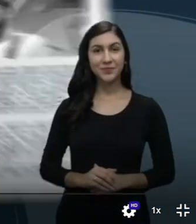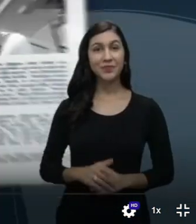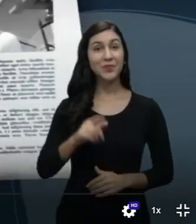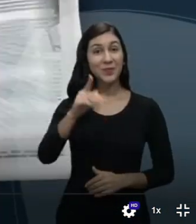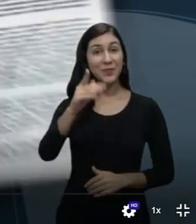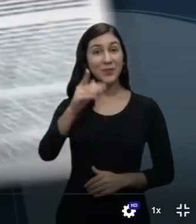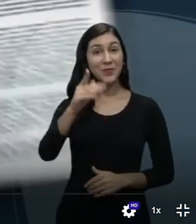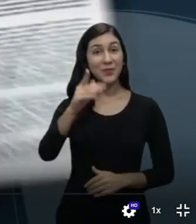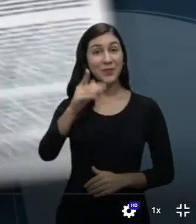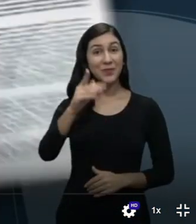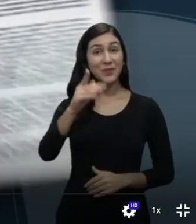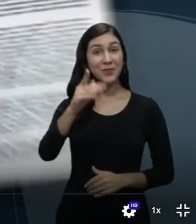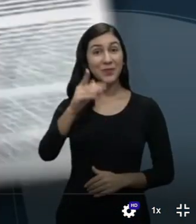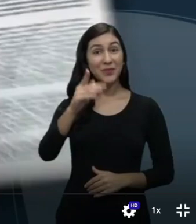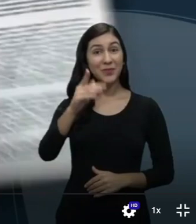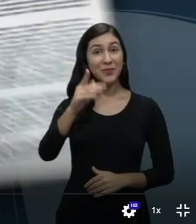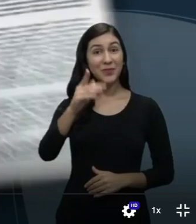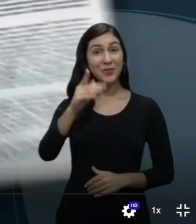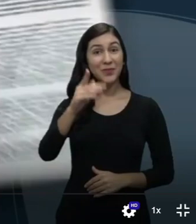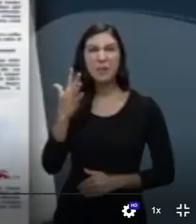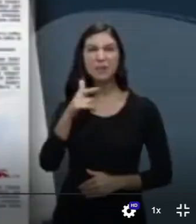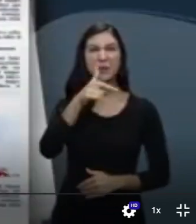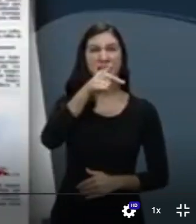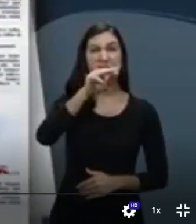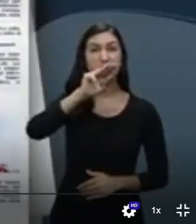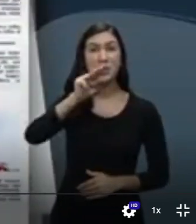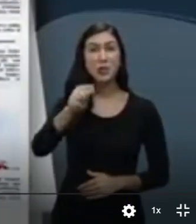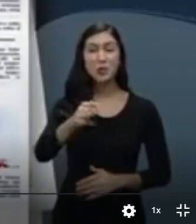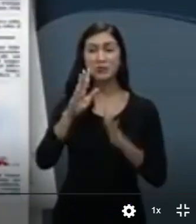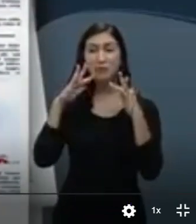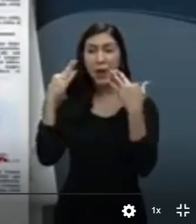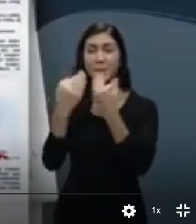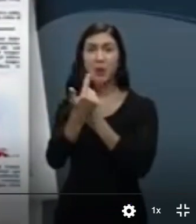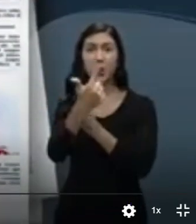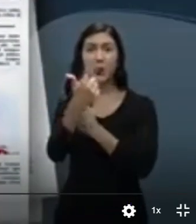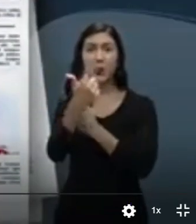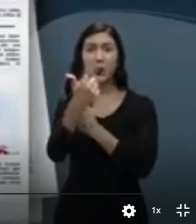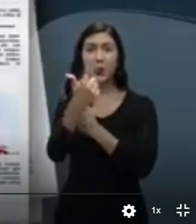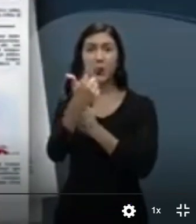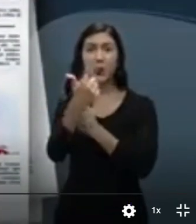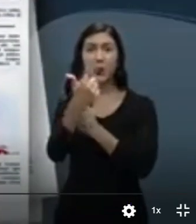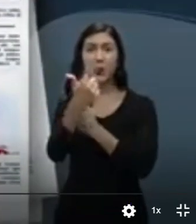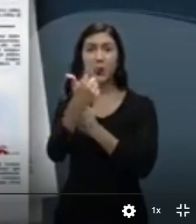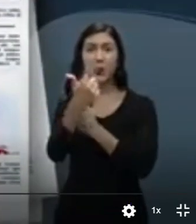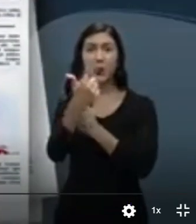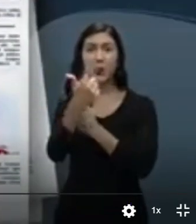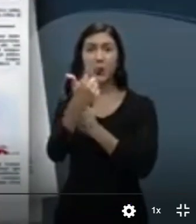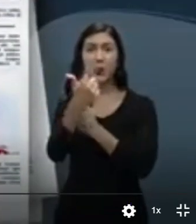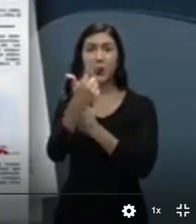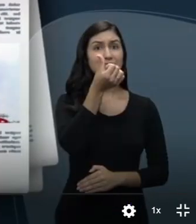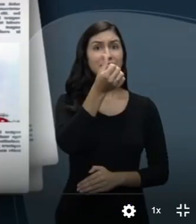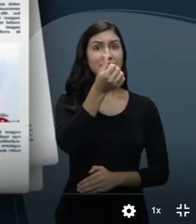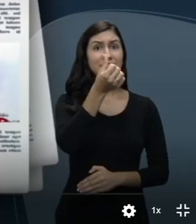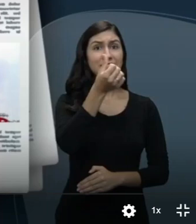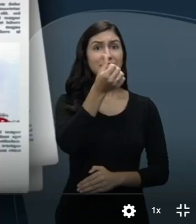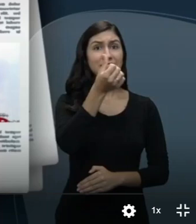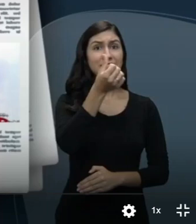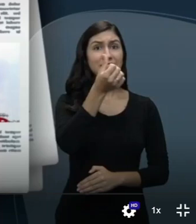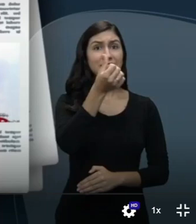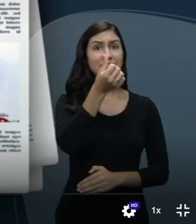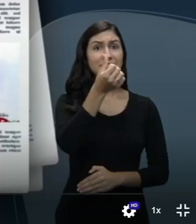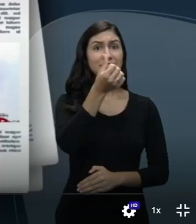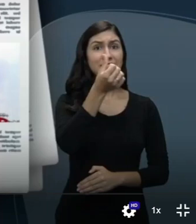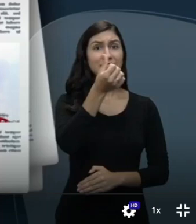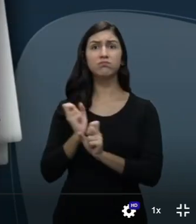Você sabia que enquanto o Brasil tem cerca de 7 milhões de famílias sem teto, existem quase 6 milhões de imóveis que estão vazios há muito